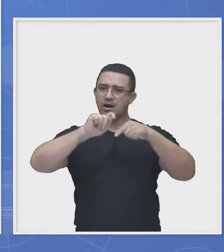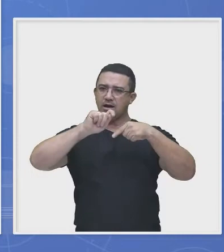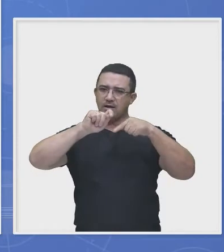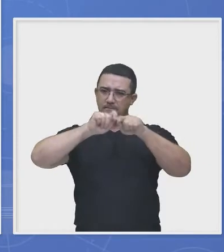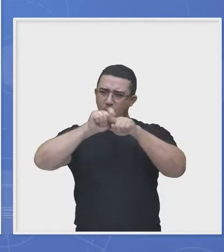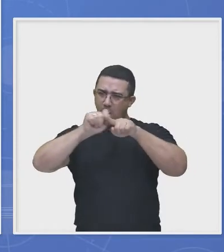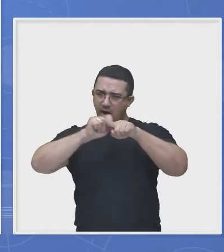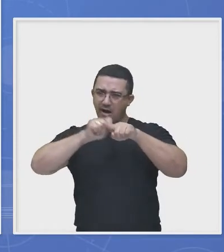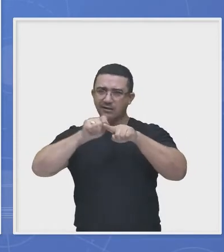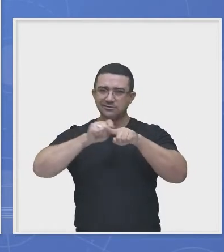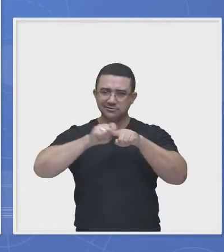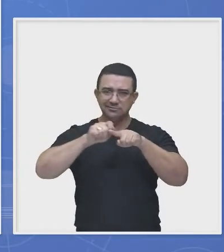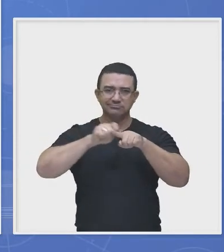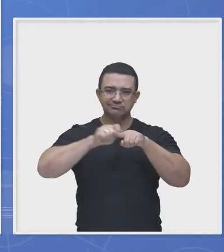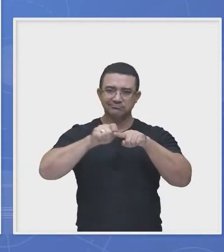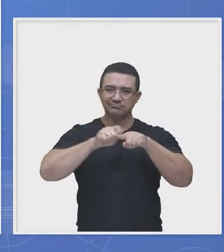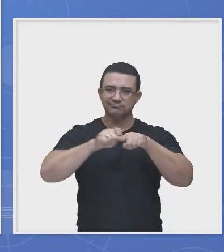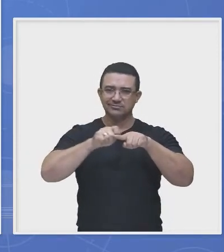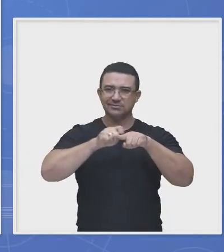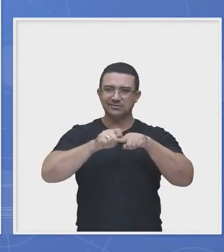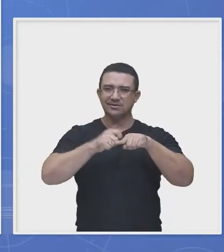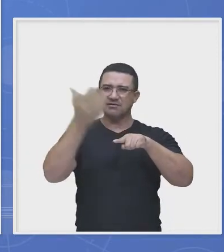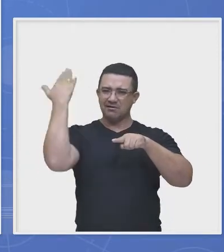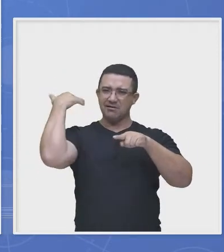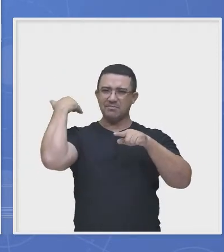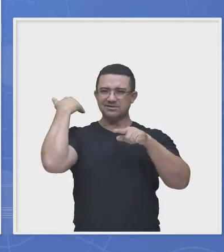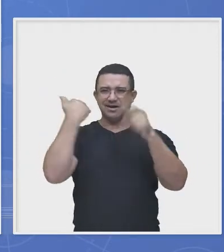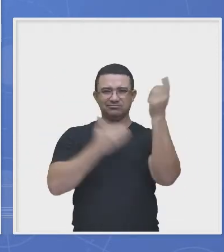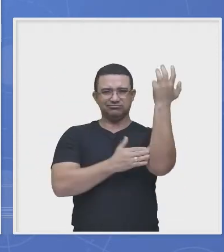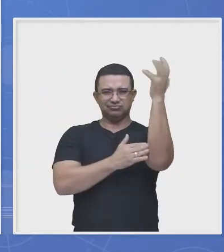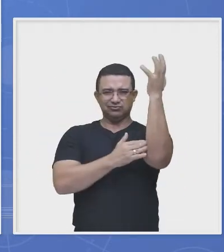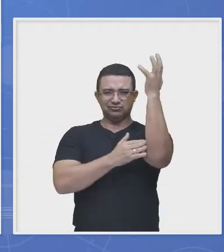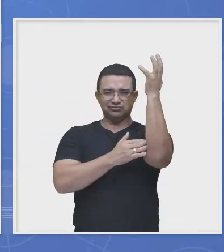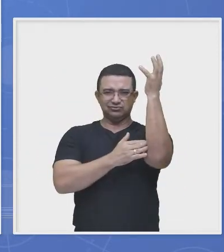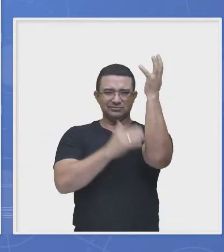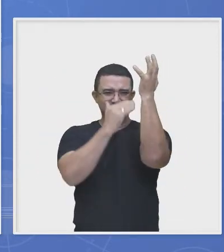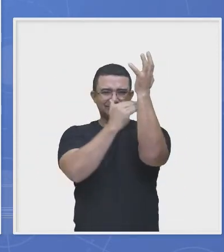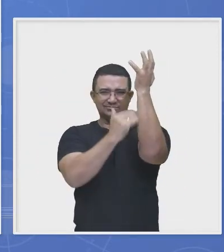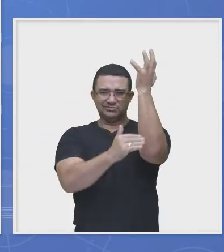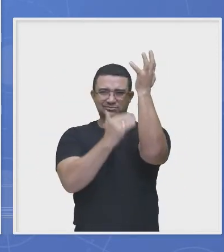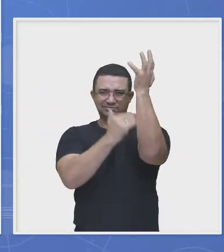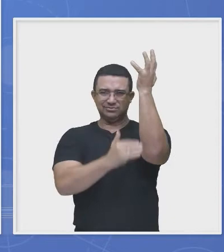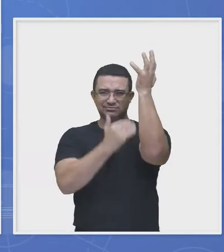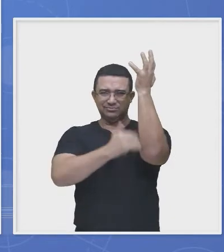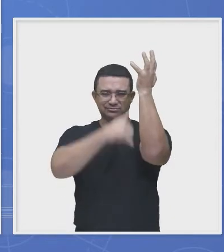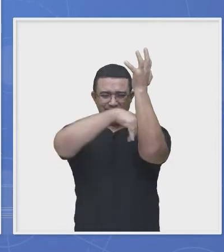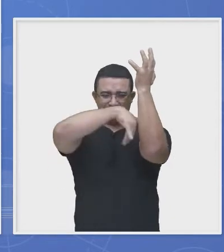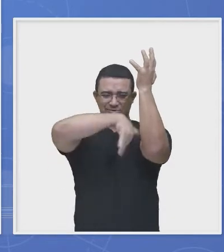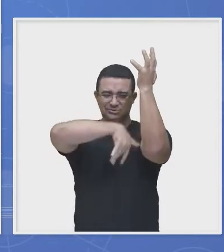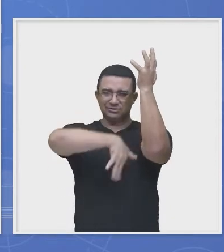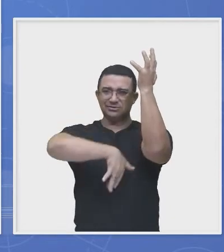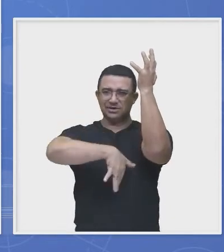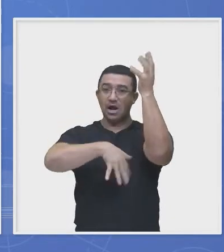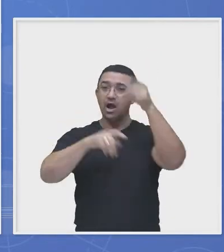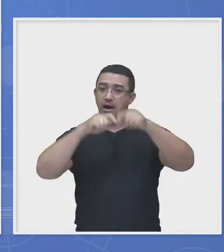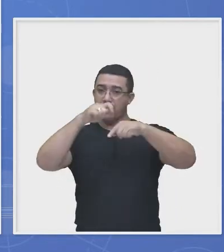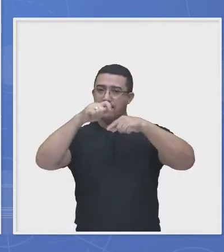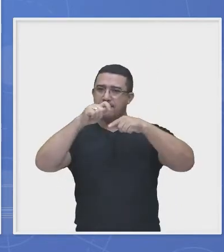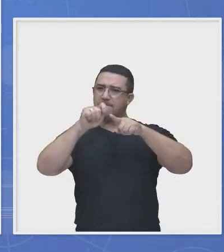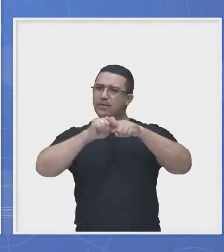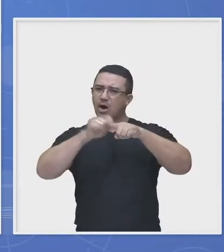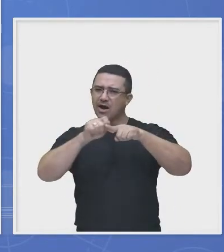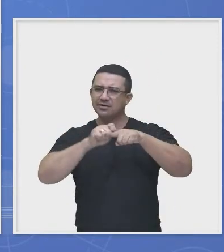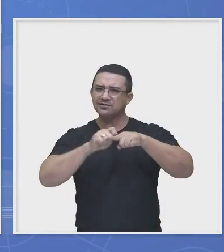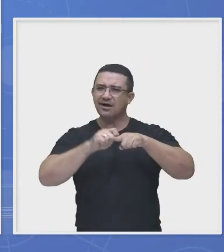símbolo desse tempo aqui no nosso estado, que vocês podem observar, é o próprio Teatro Amazonas, o centro histórico